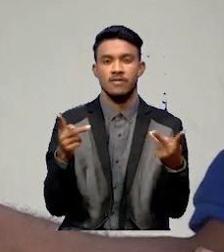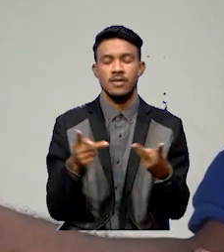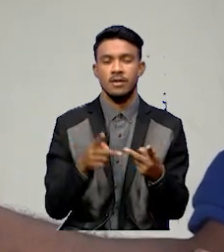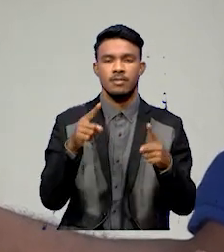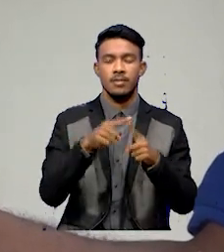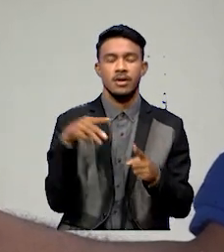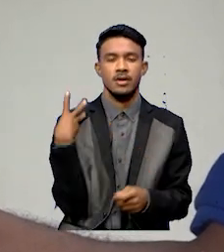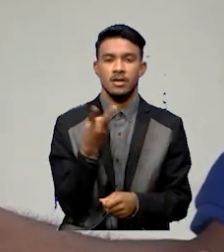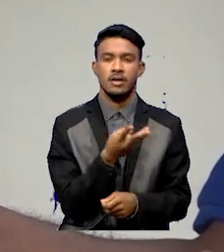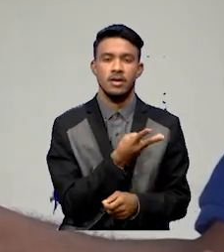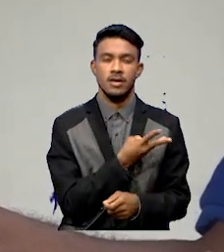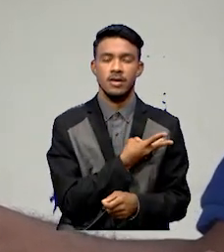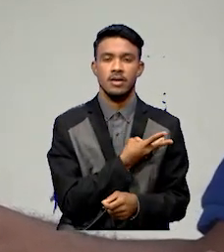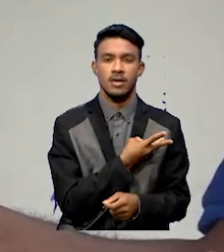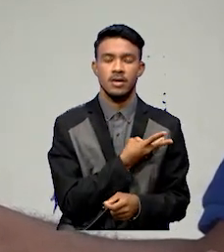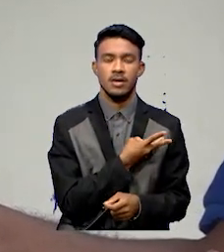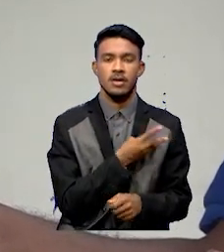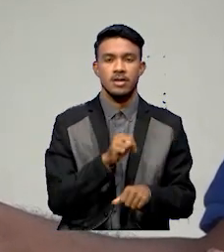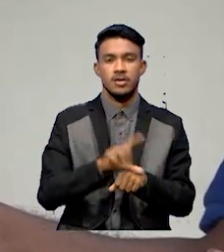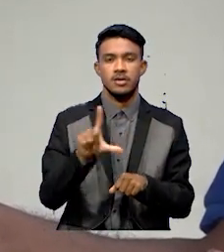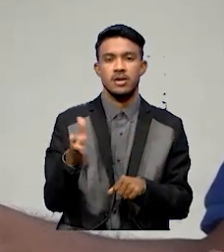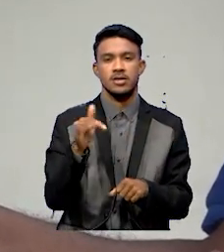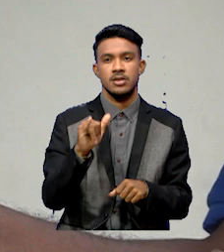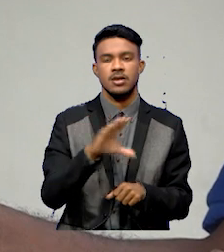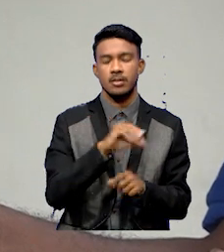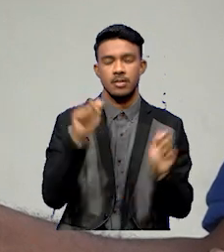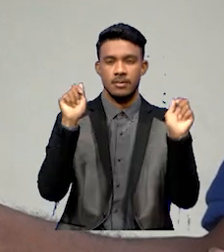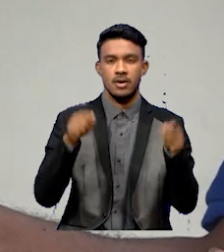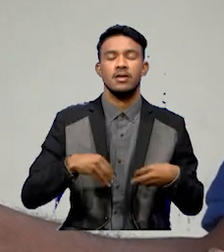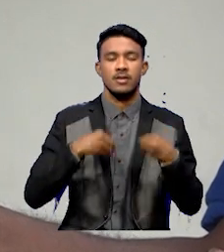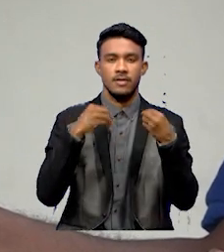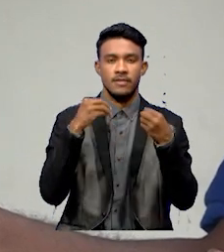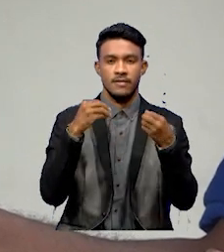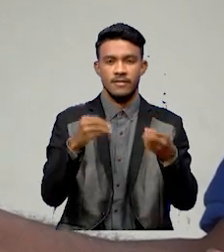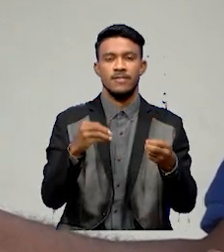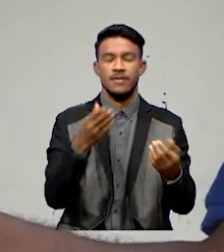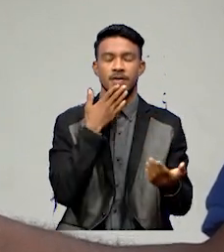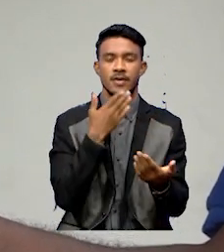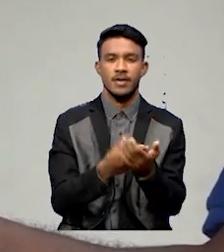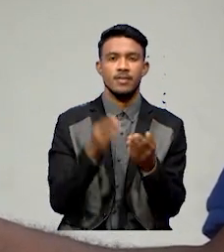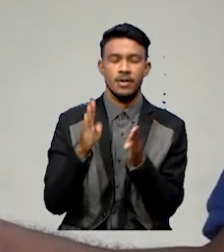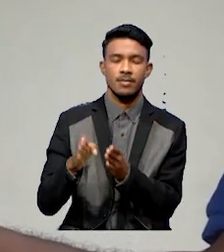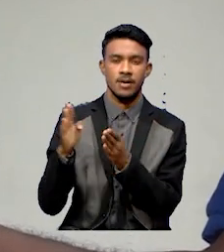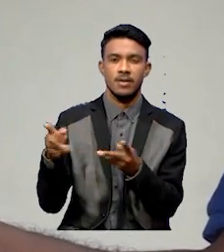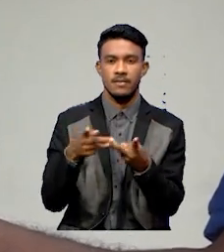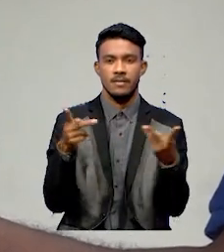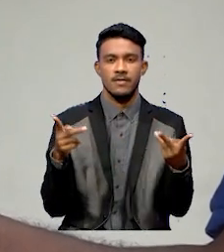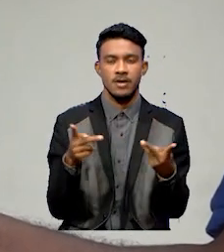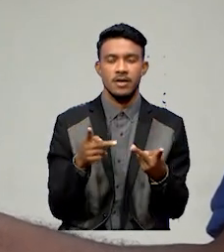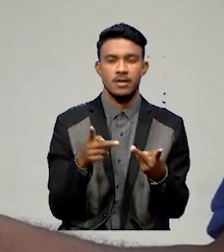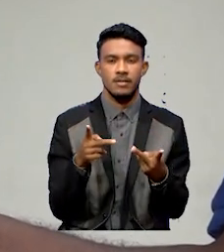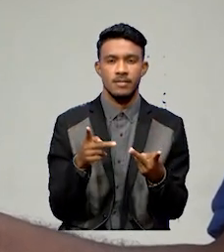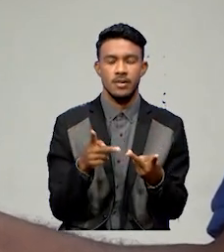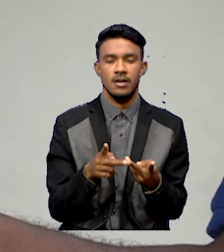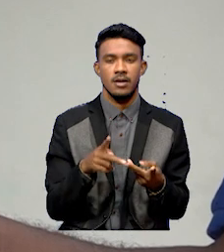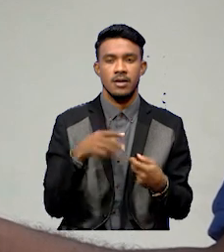di rasaun jeral sira, di rasaun nasional sira, no departemen sira para bela fungsinya ko di dia. Berparam sepeda sam baik itu nih ya rekursu sira demi mak